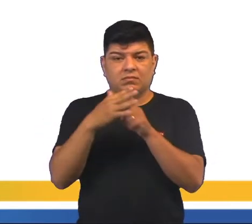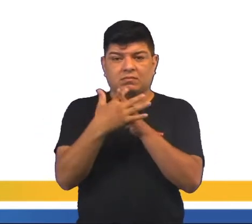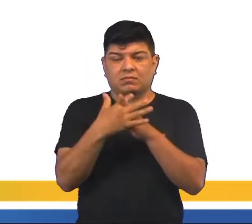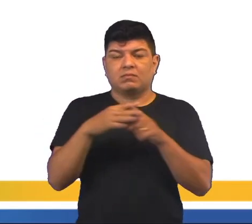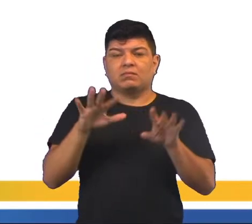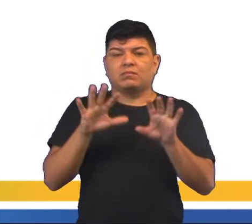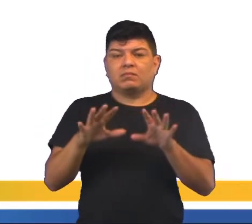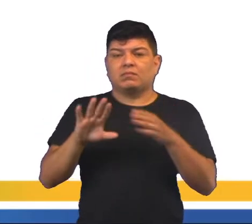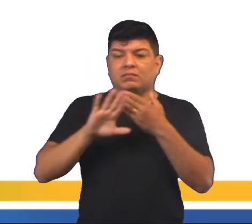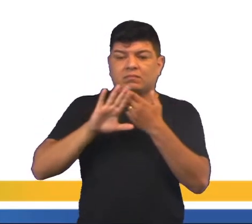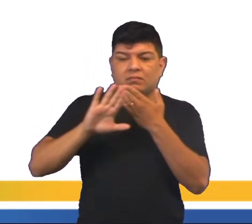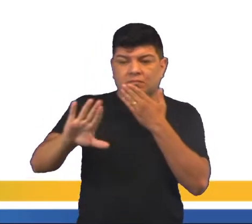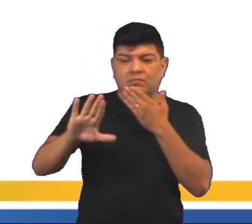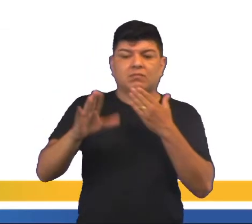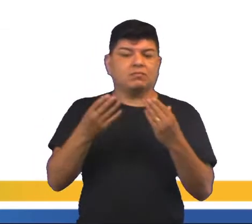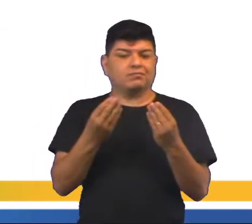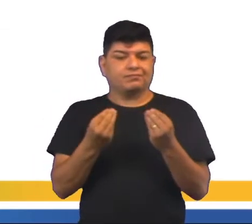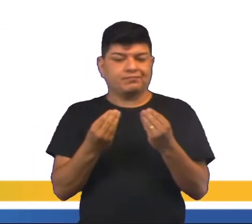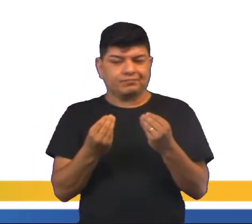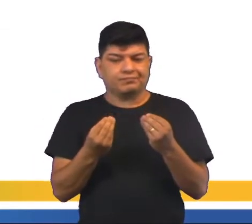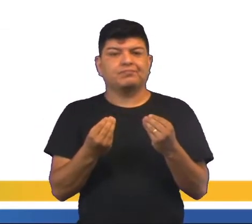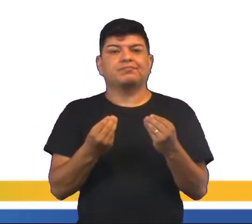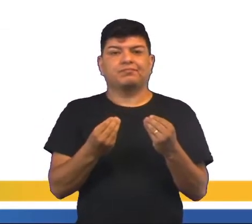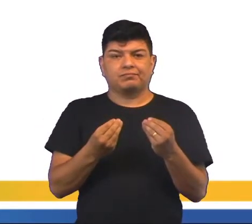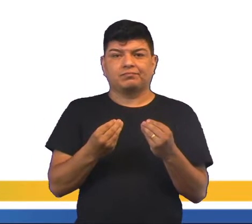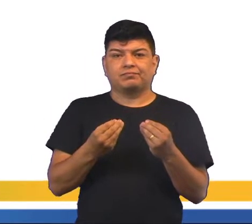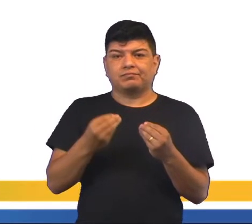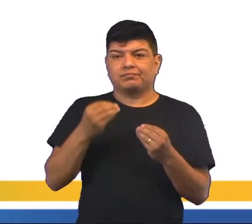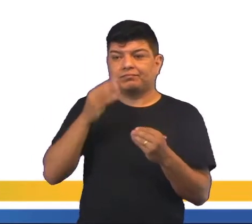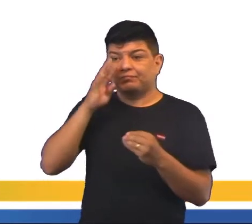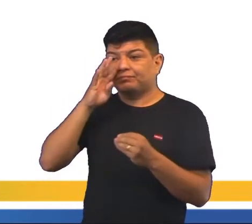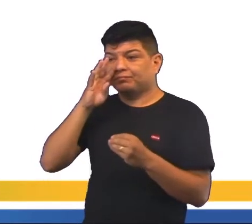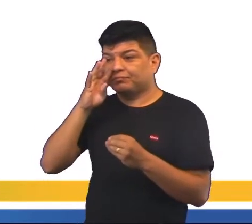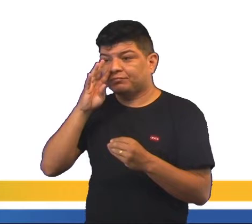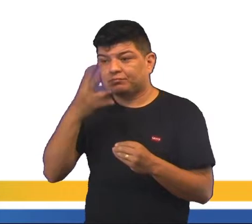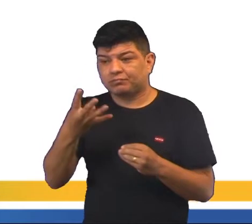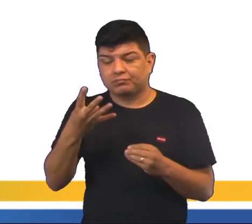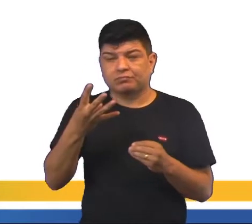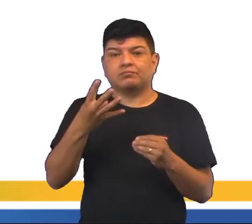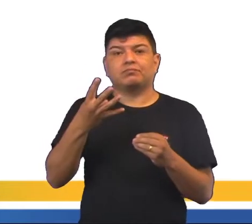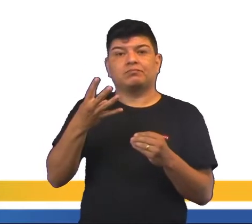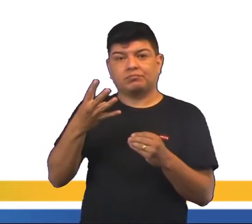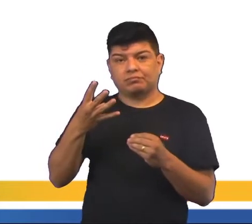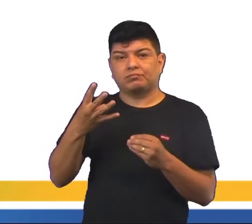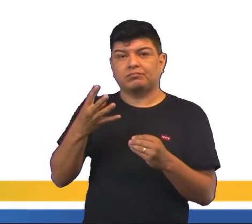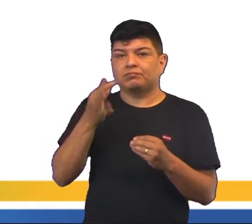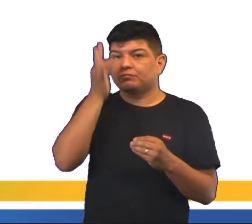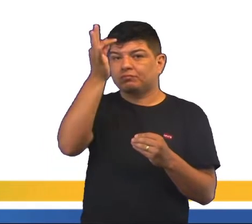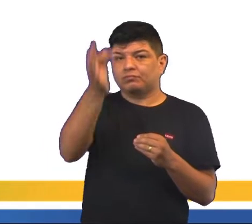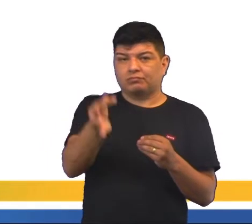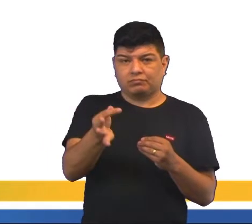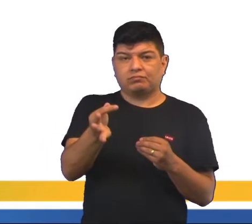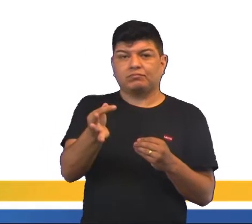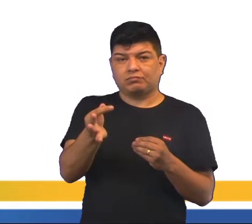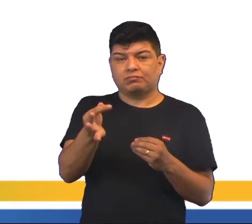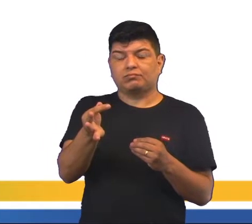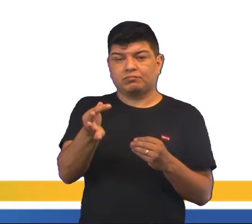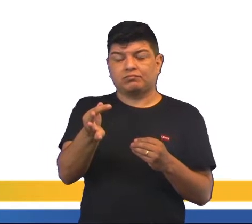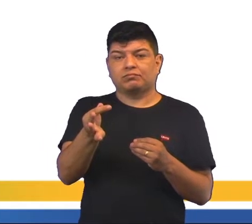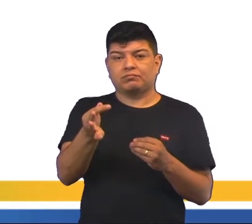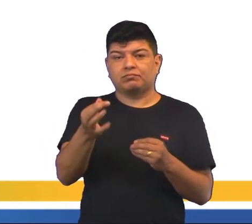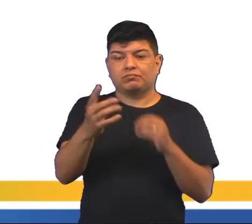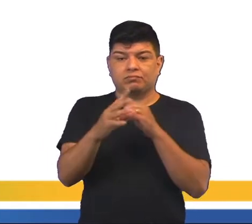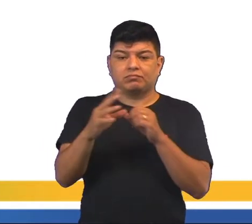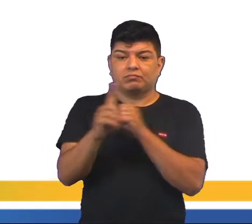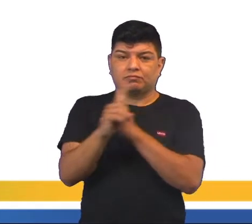né, eles distanciaram muito deles, né, acusando de fantasiar sobre o futuro da sociedade, né? O